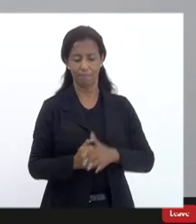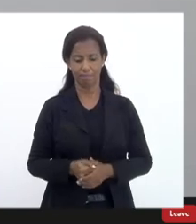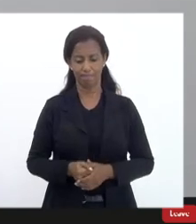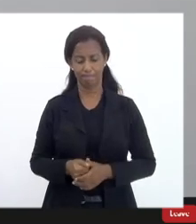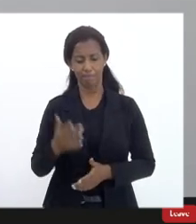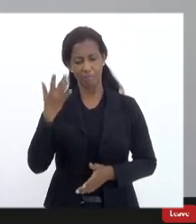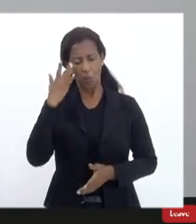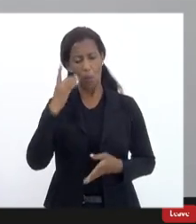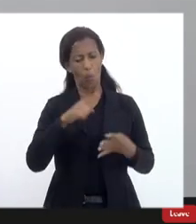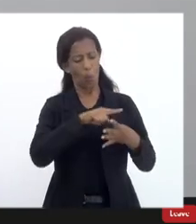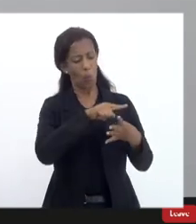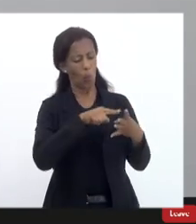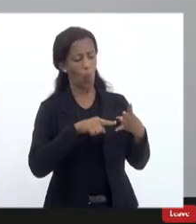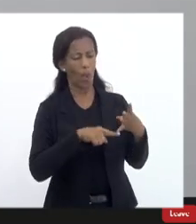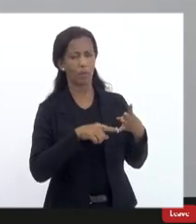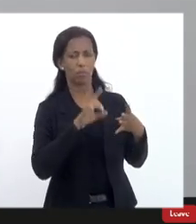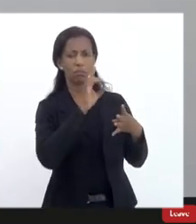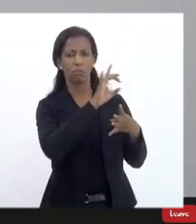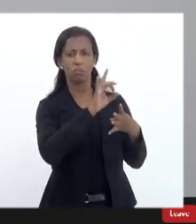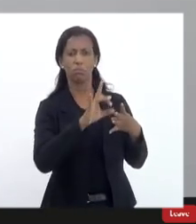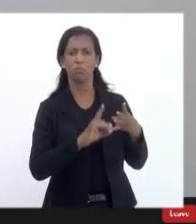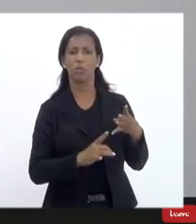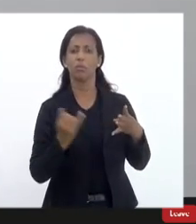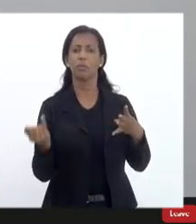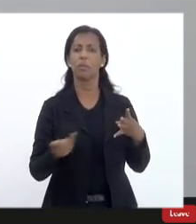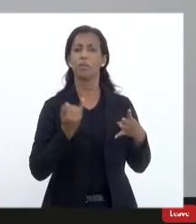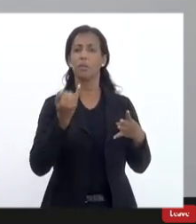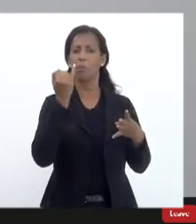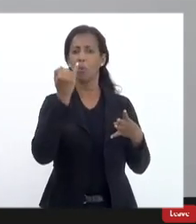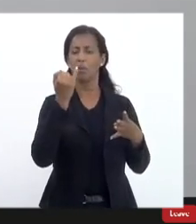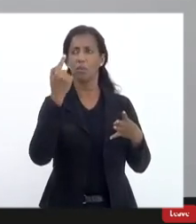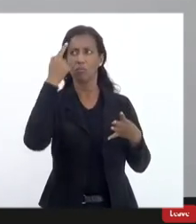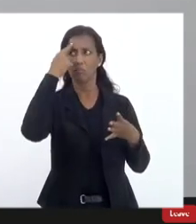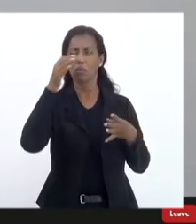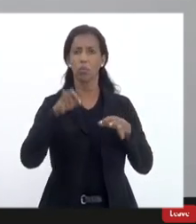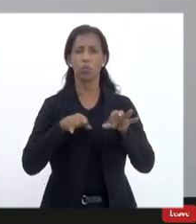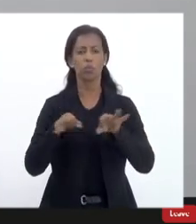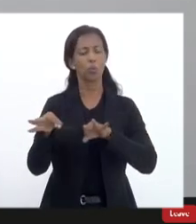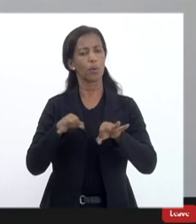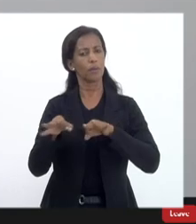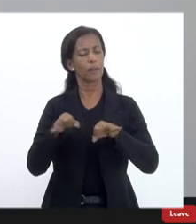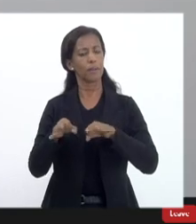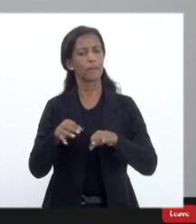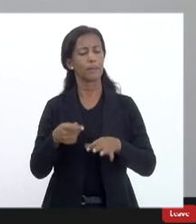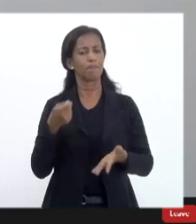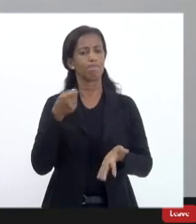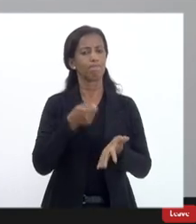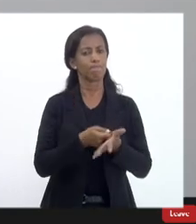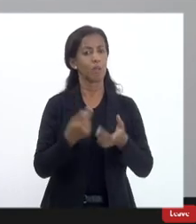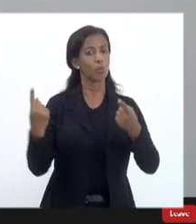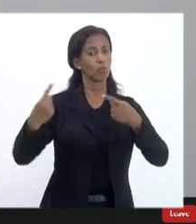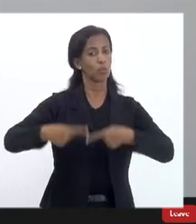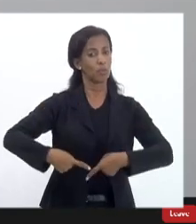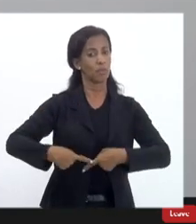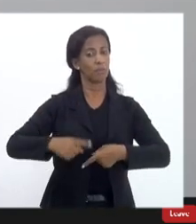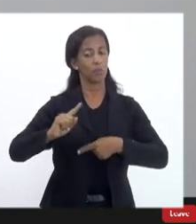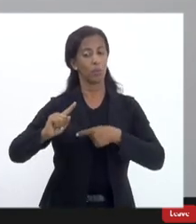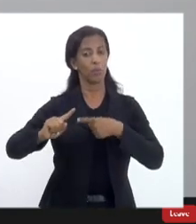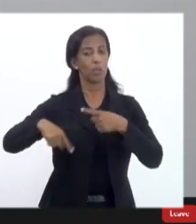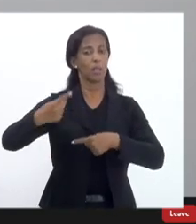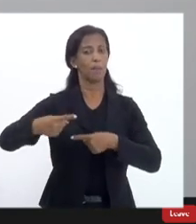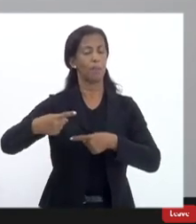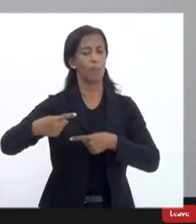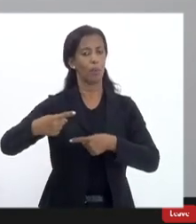quatro eixos importantes que devem nos organizar no enfrentamento aos desafios postos pela